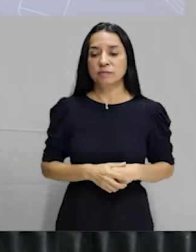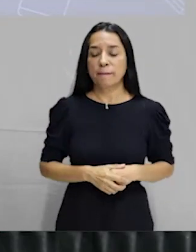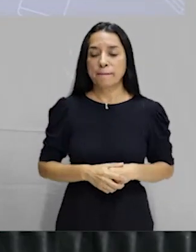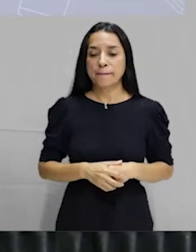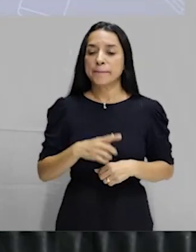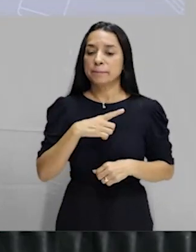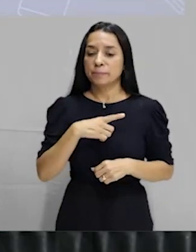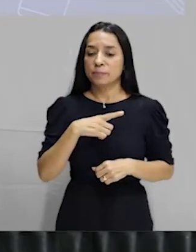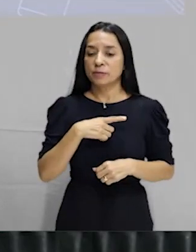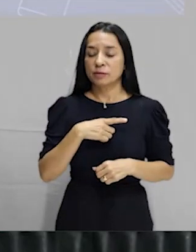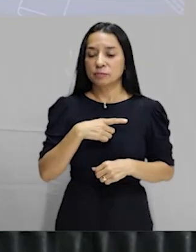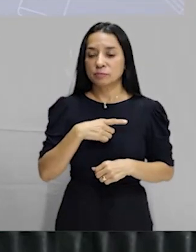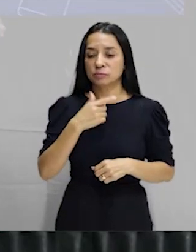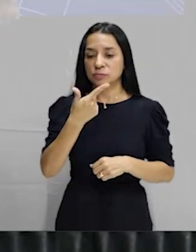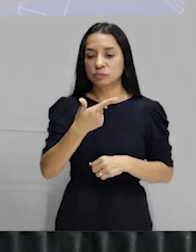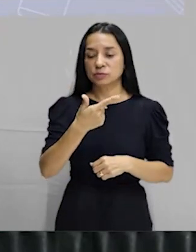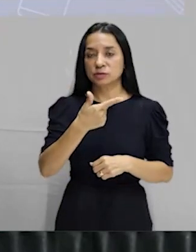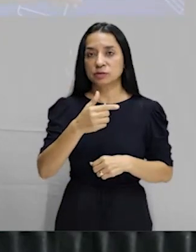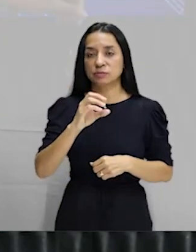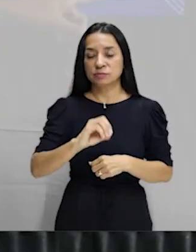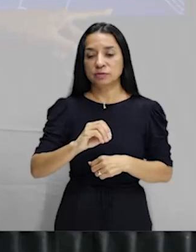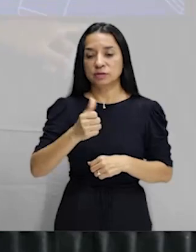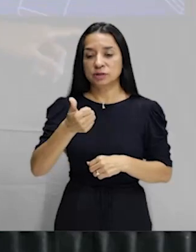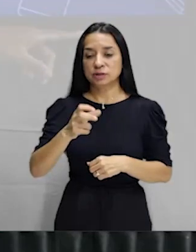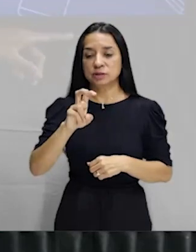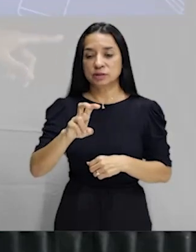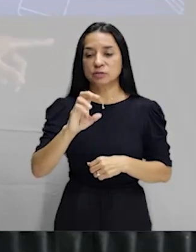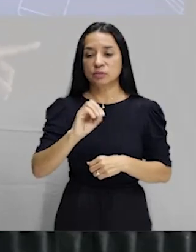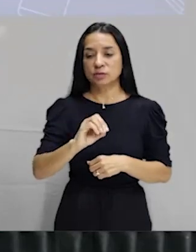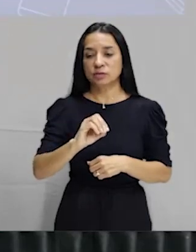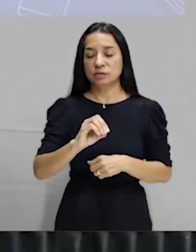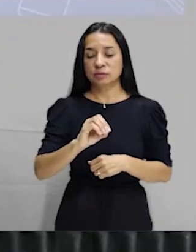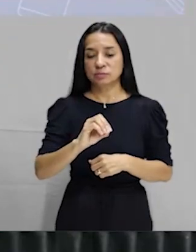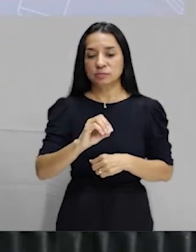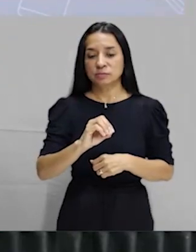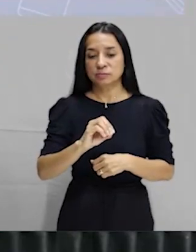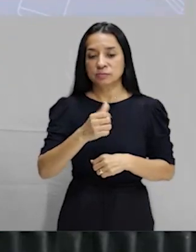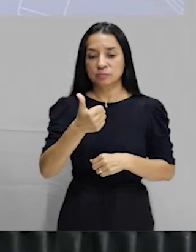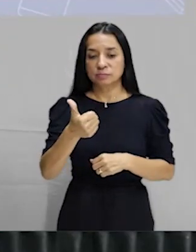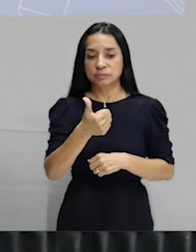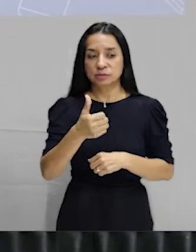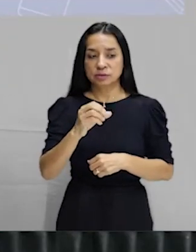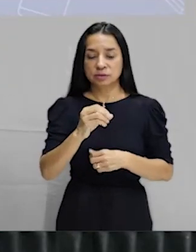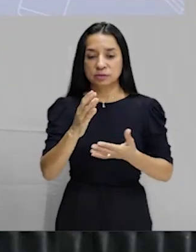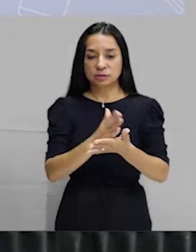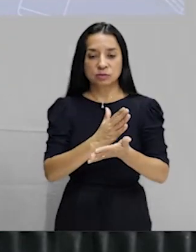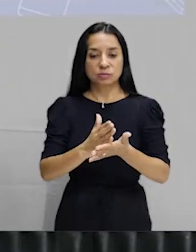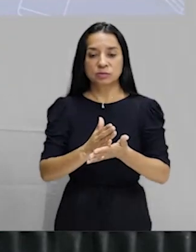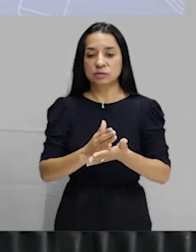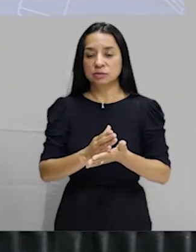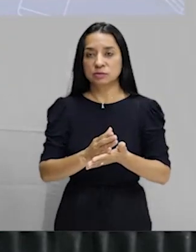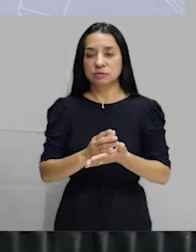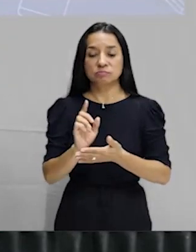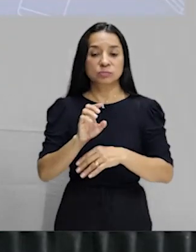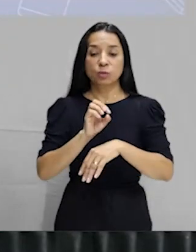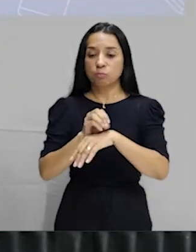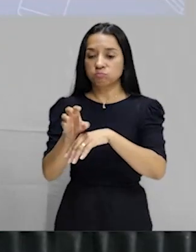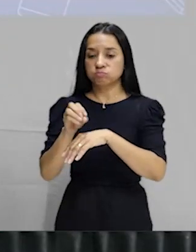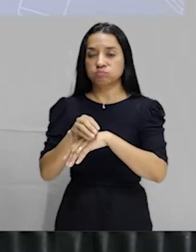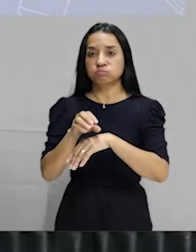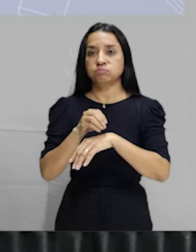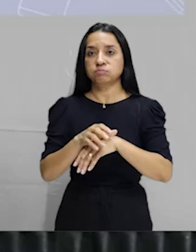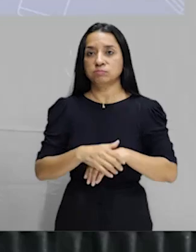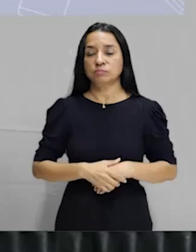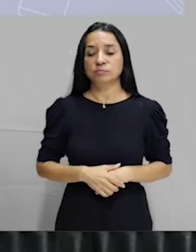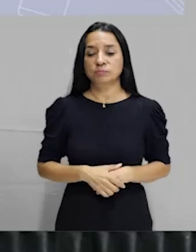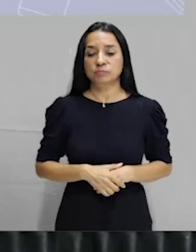tenho 220, 150, 100 e alguns que não compartilharam. Ele não